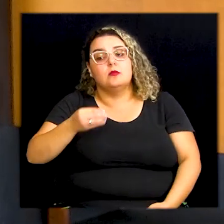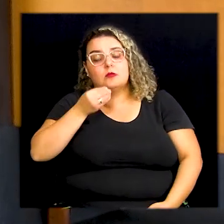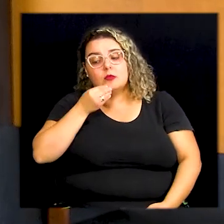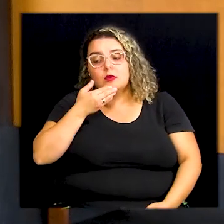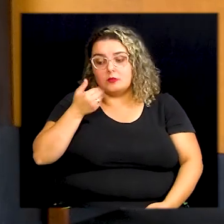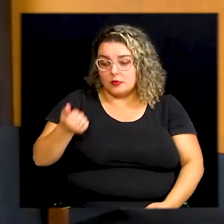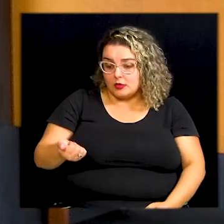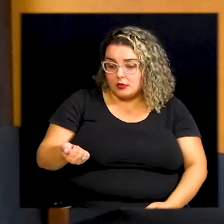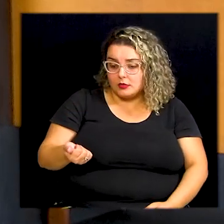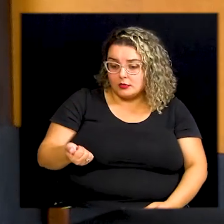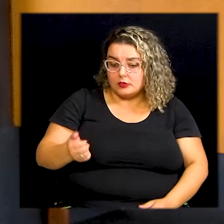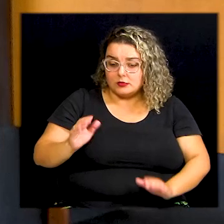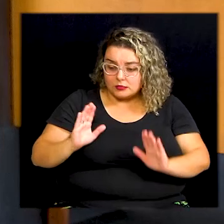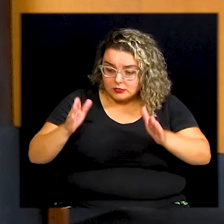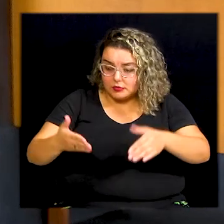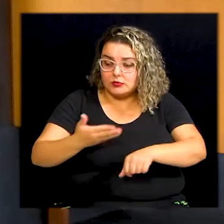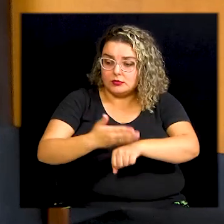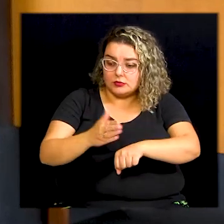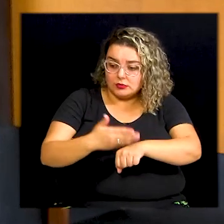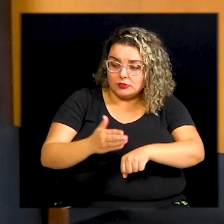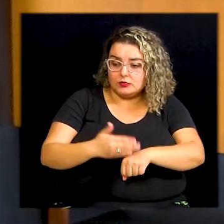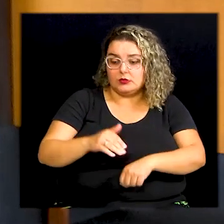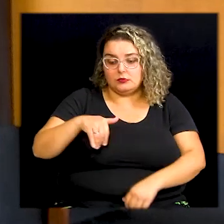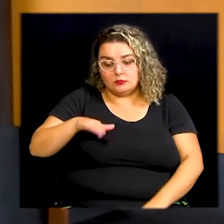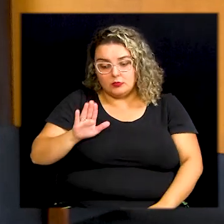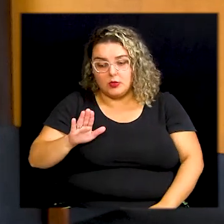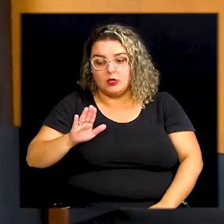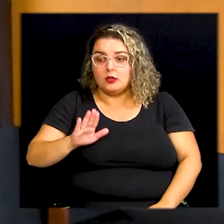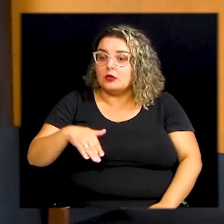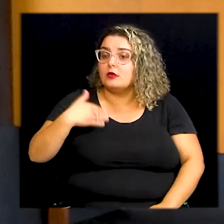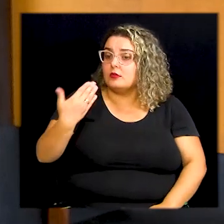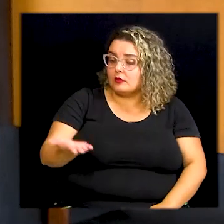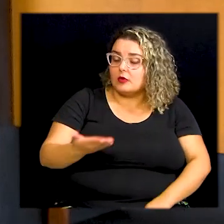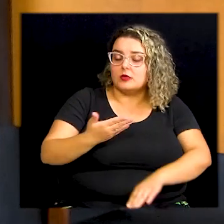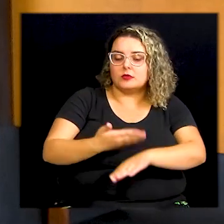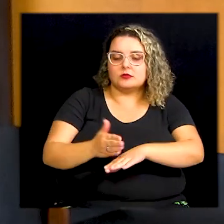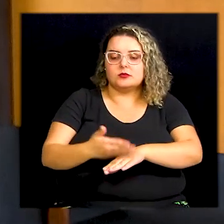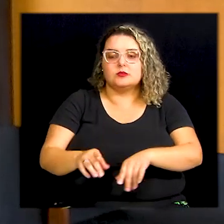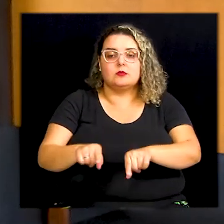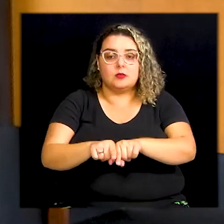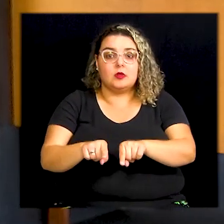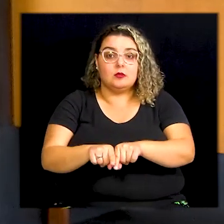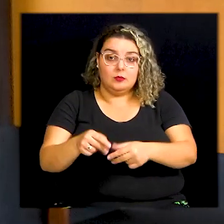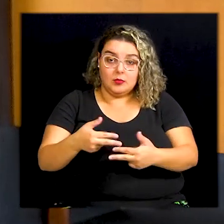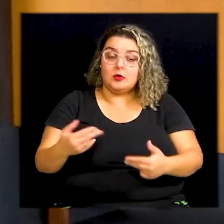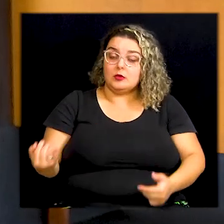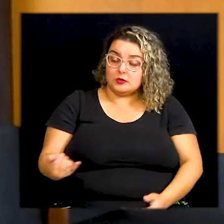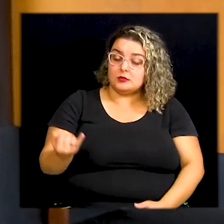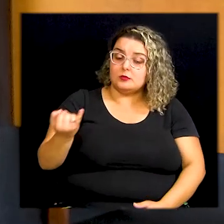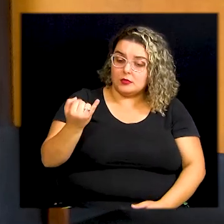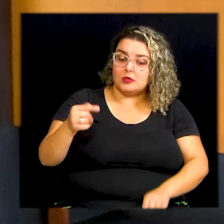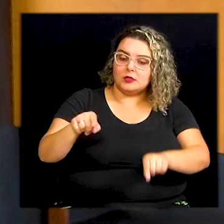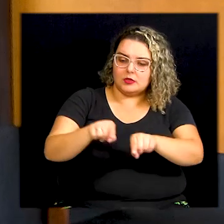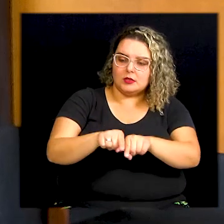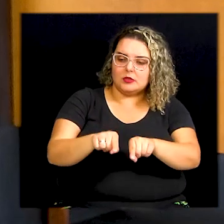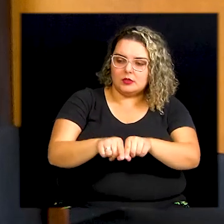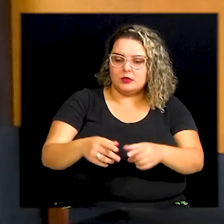você melhorar. E outra, se dedica nos treinos, se dedica fora dos treinos também, né? Uma coisa bem importante